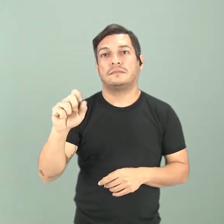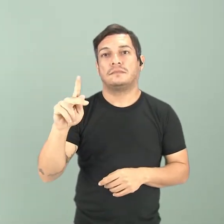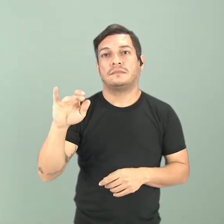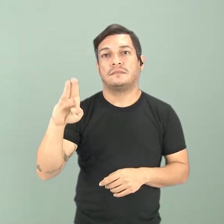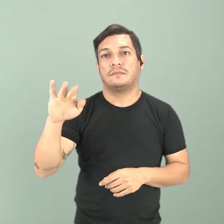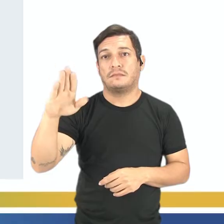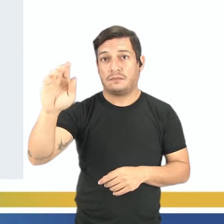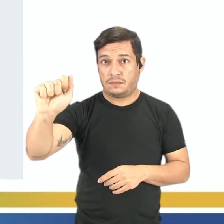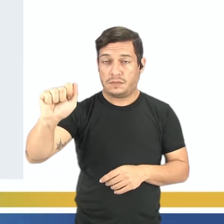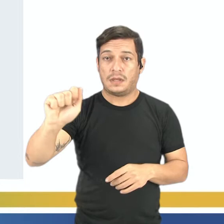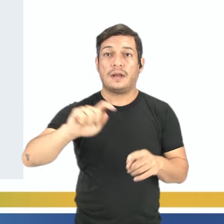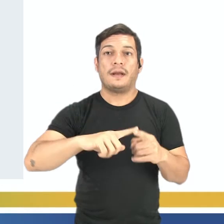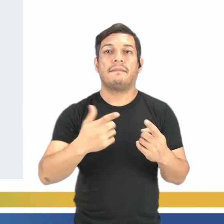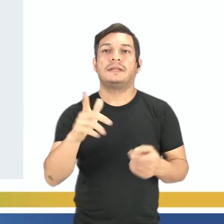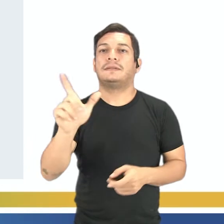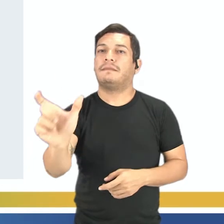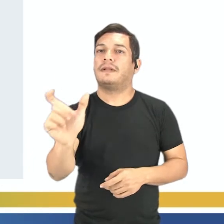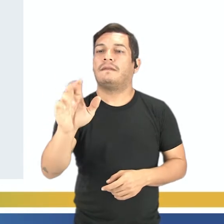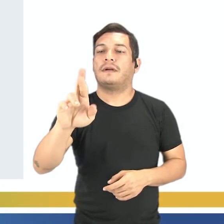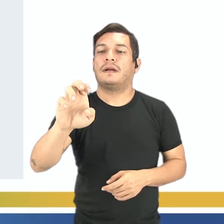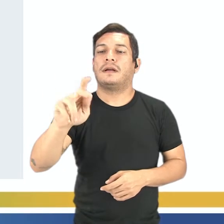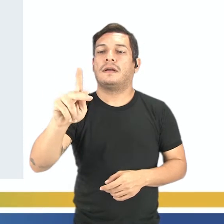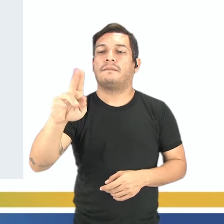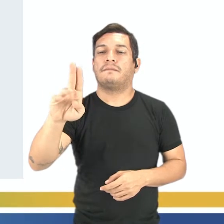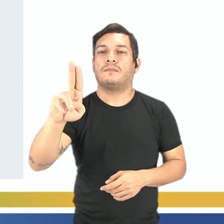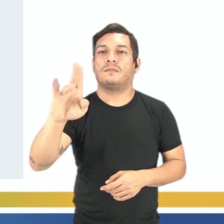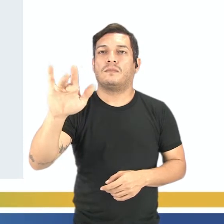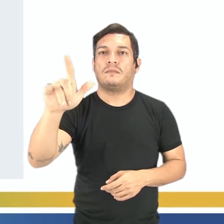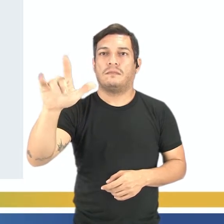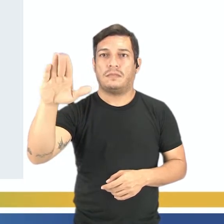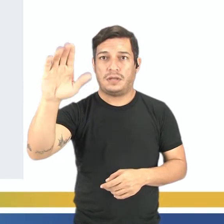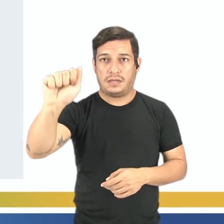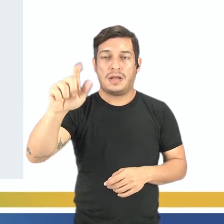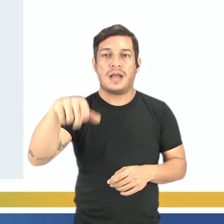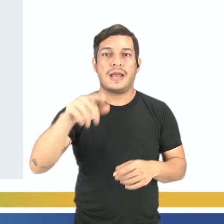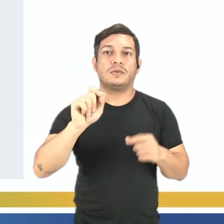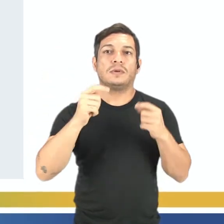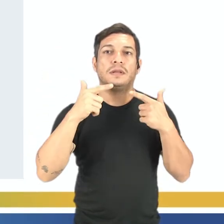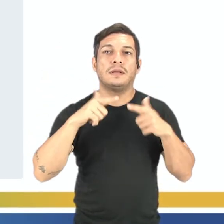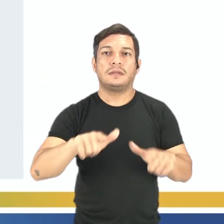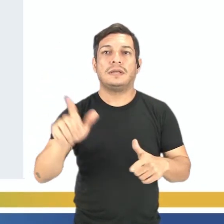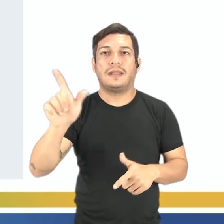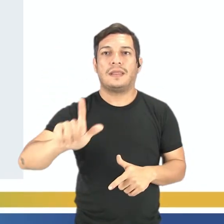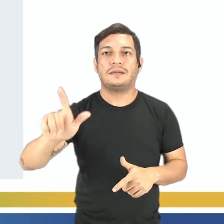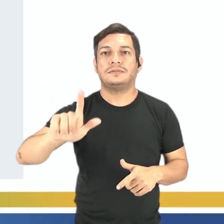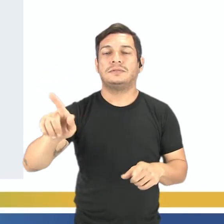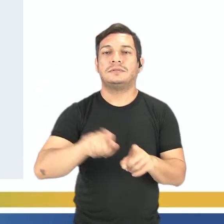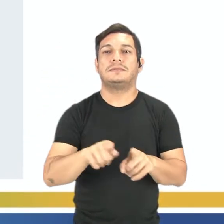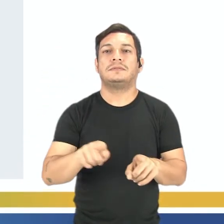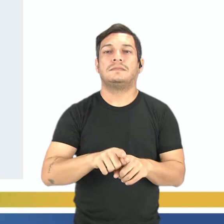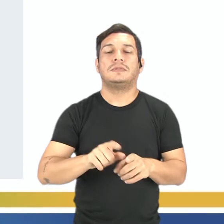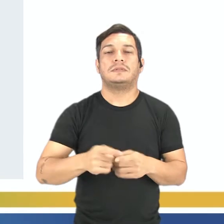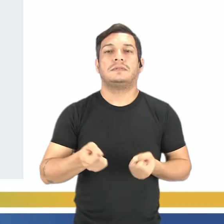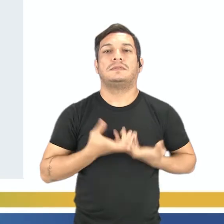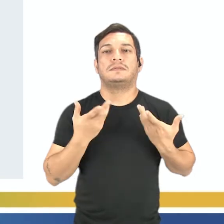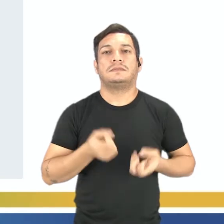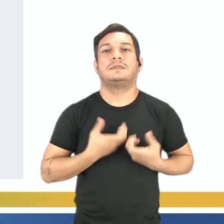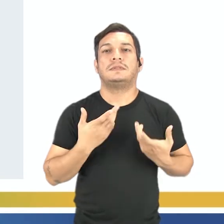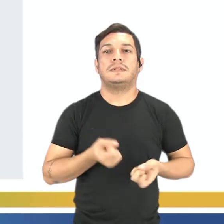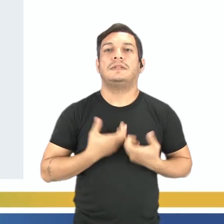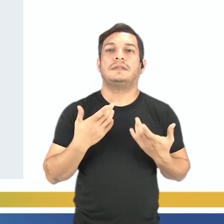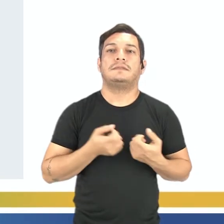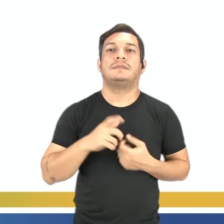república é derivada dessa língua latina e dessas expressões latinas res